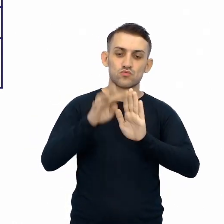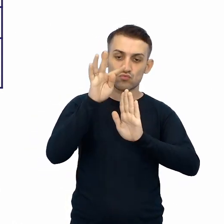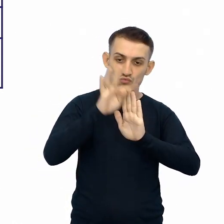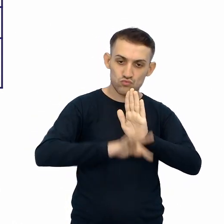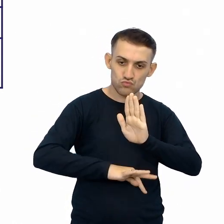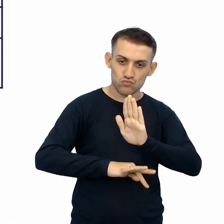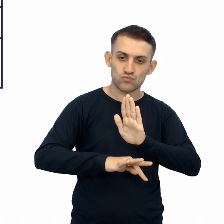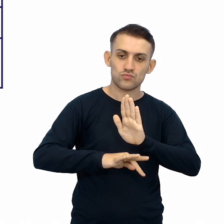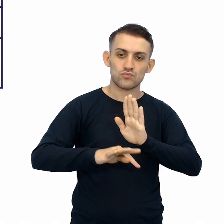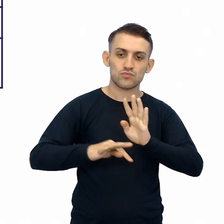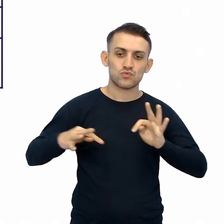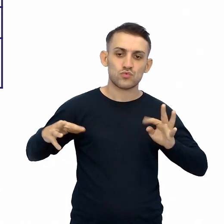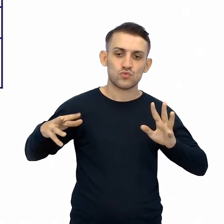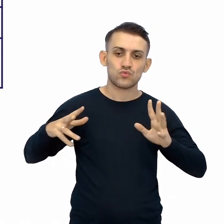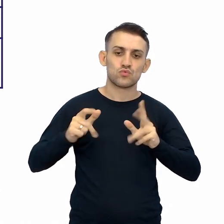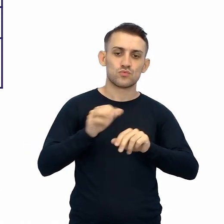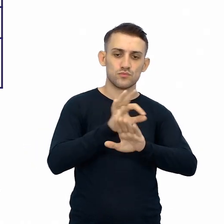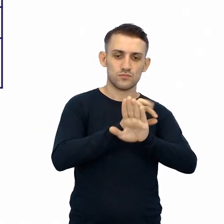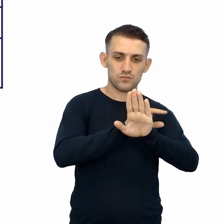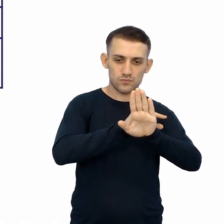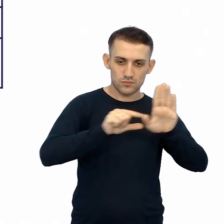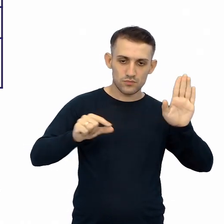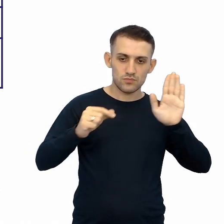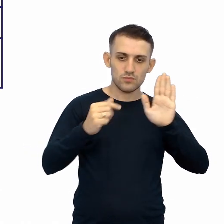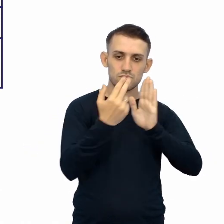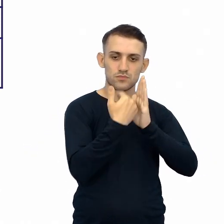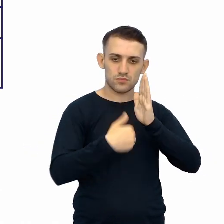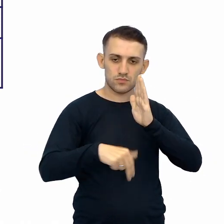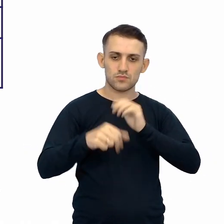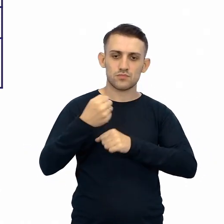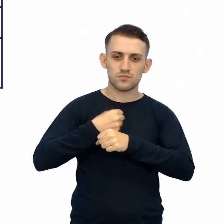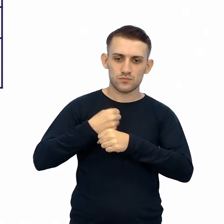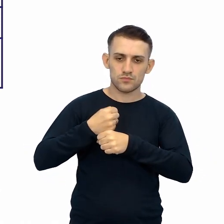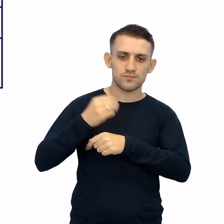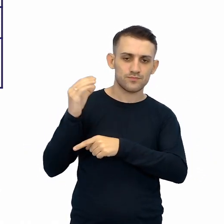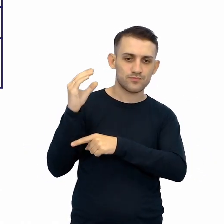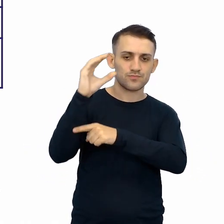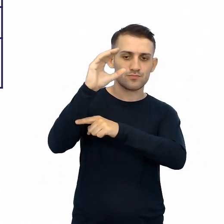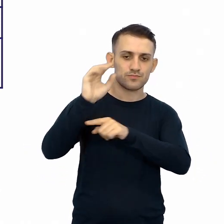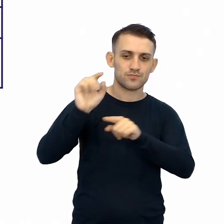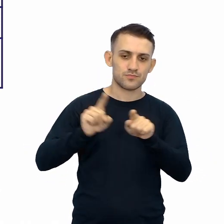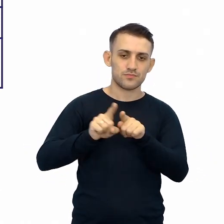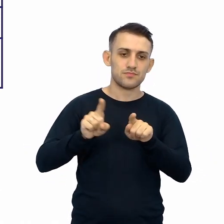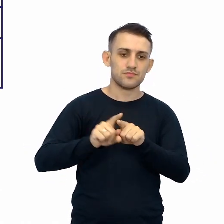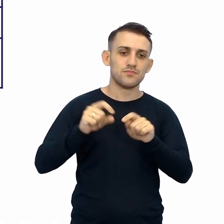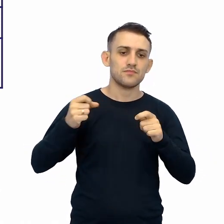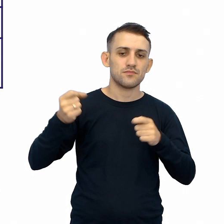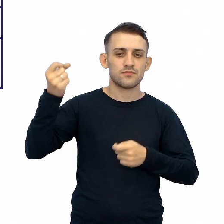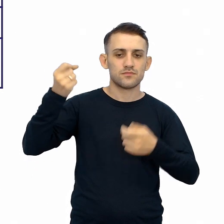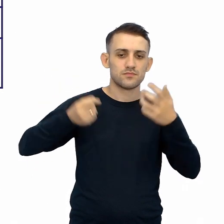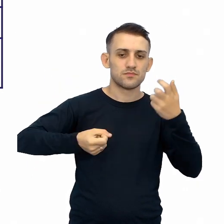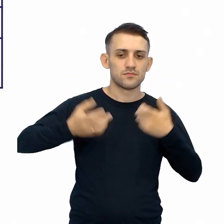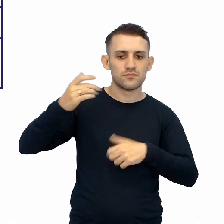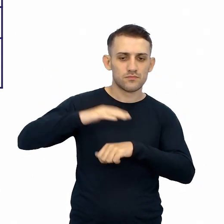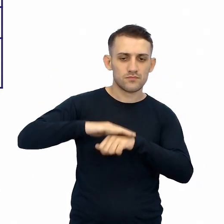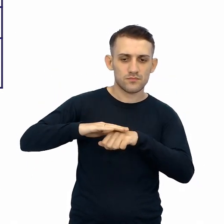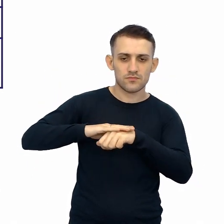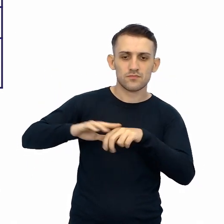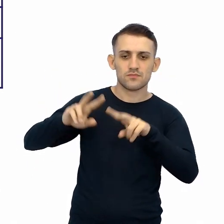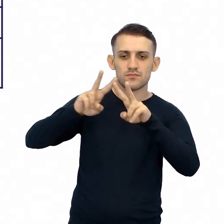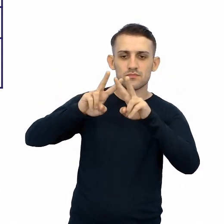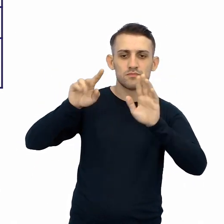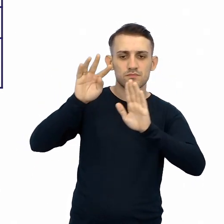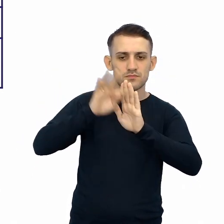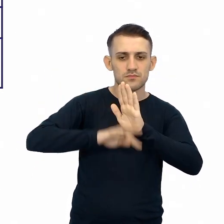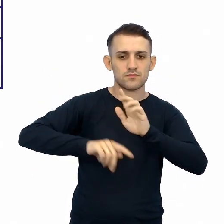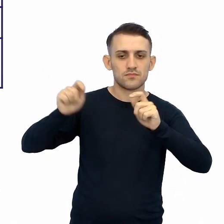texto, autor, ilustrador, editora, ano de publicação, e comentar sobre esse texto de